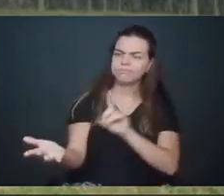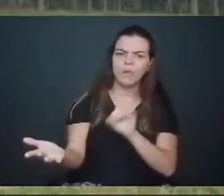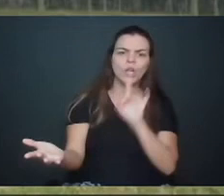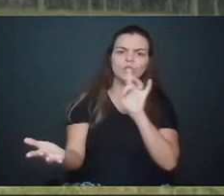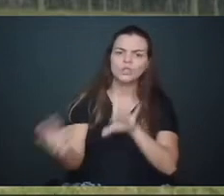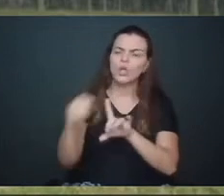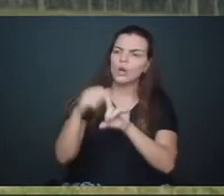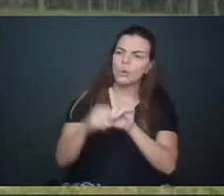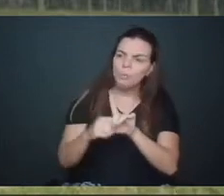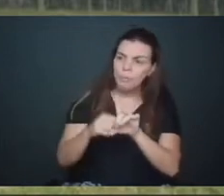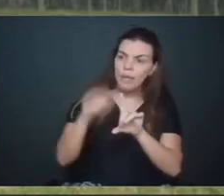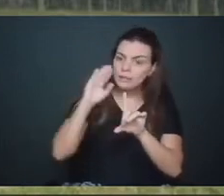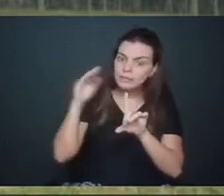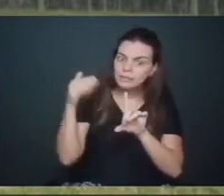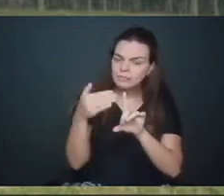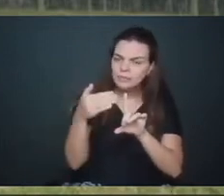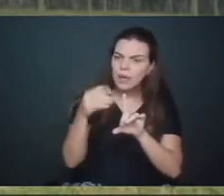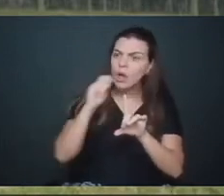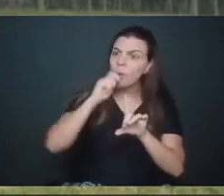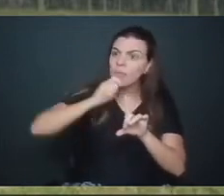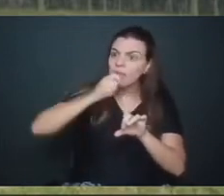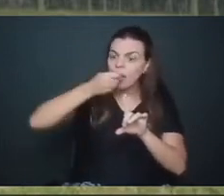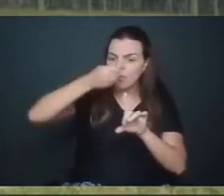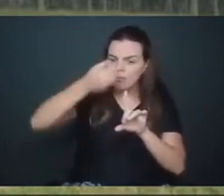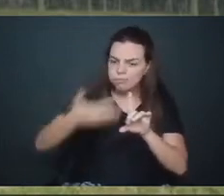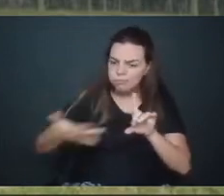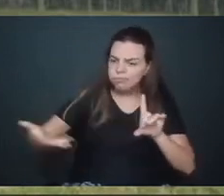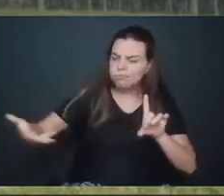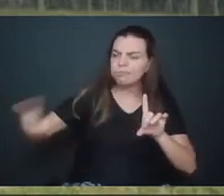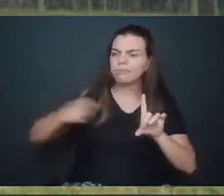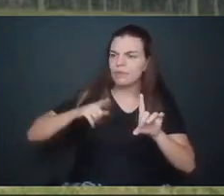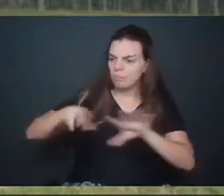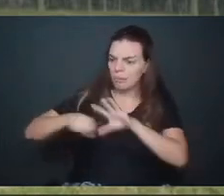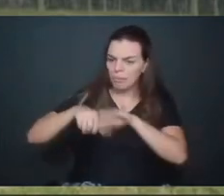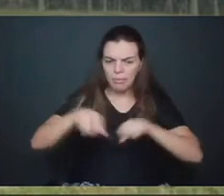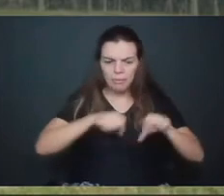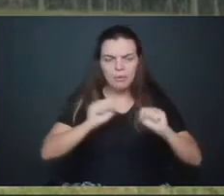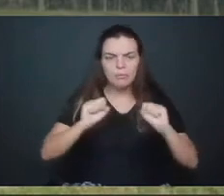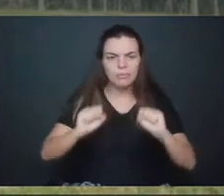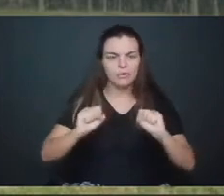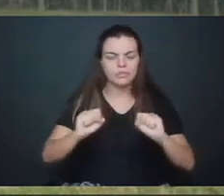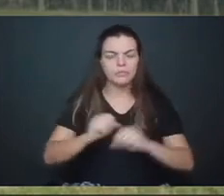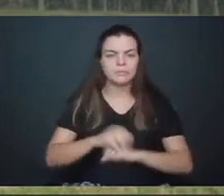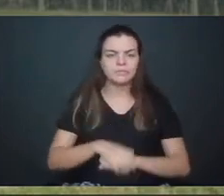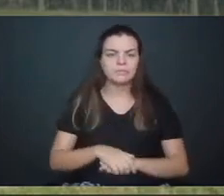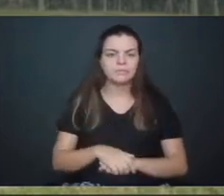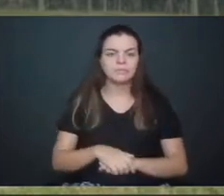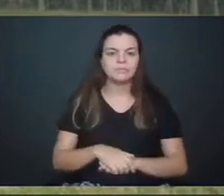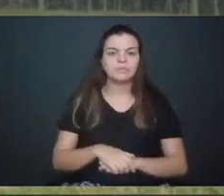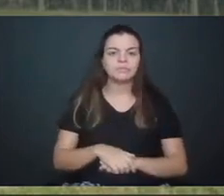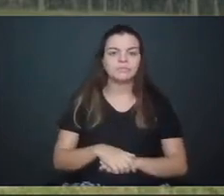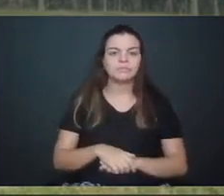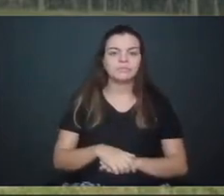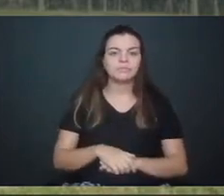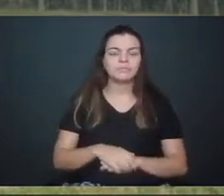que caia pinhão para os animais comerem. Eu nunca vi a burrice tão grande. Mas é não conhecer nada da araucária.